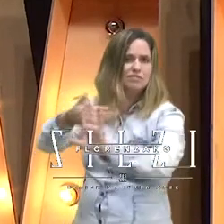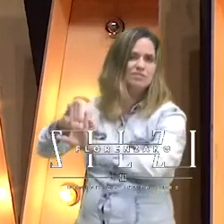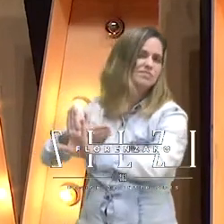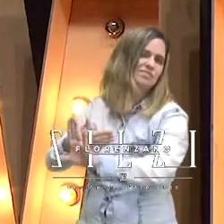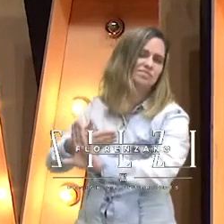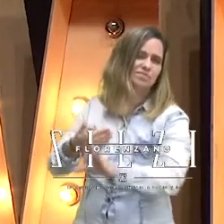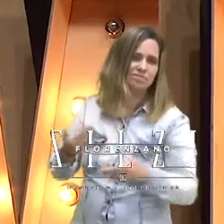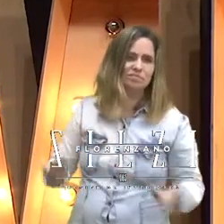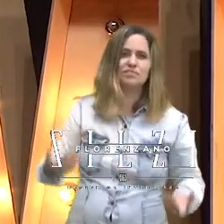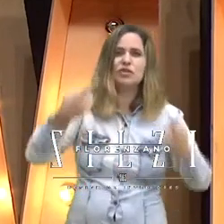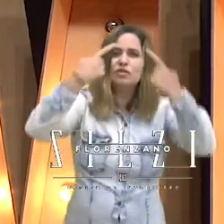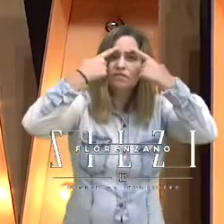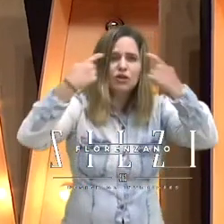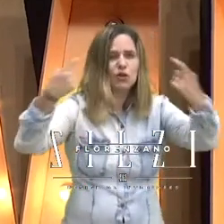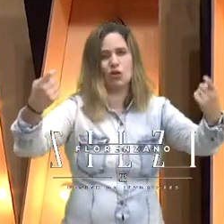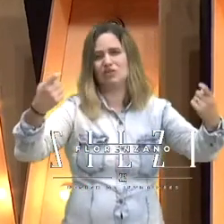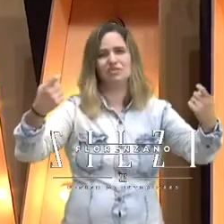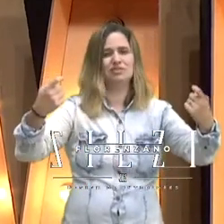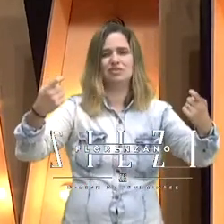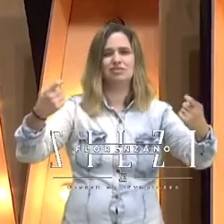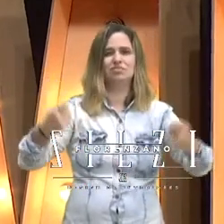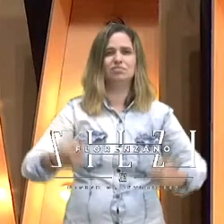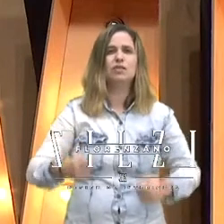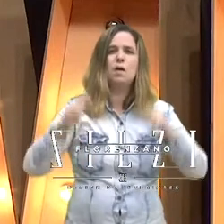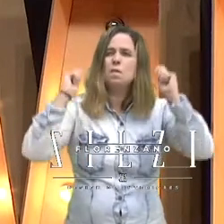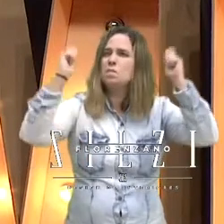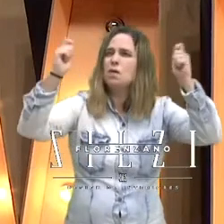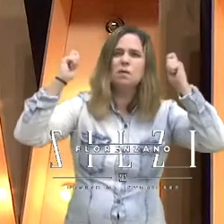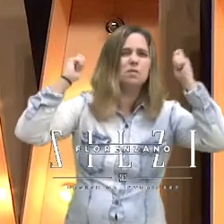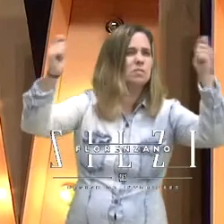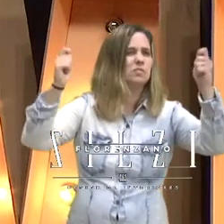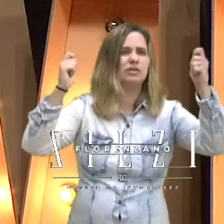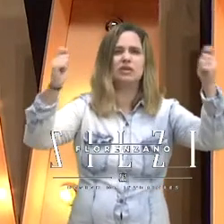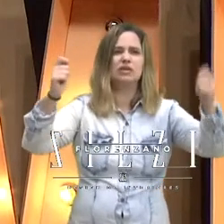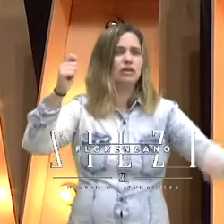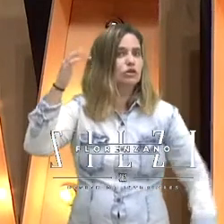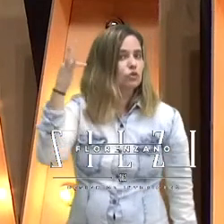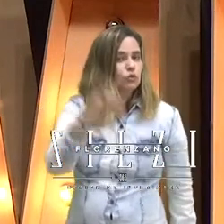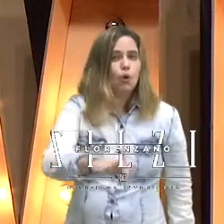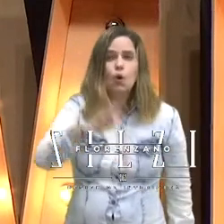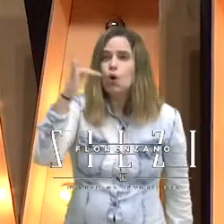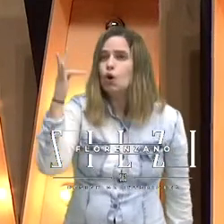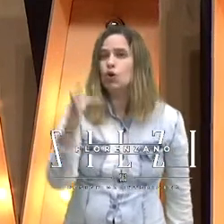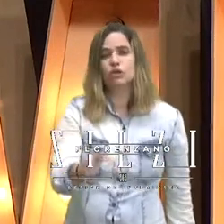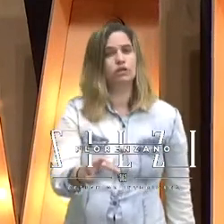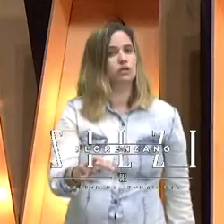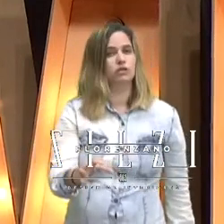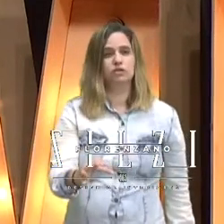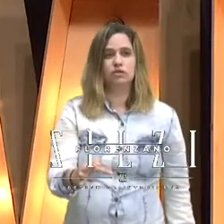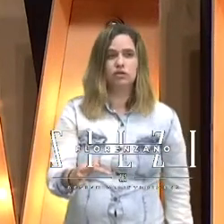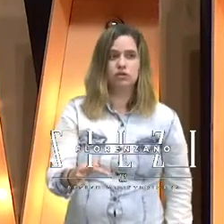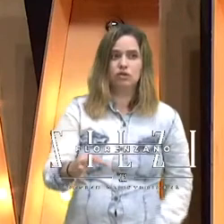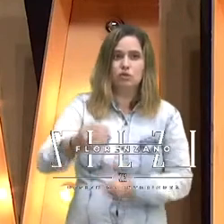é transformar a causa numa causa mais dolorida. Essa é a verdade, porque fica mais fácil manipular